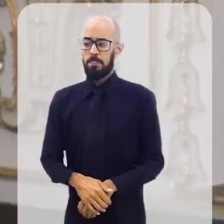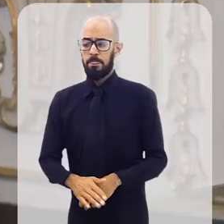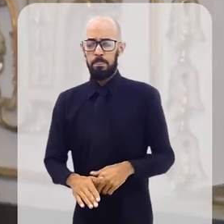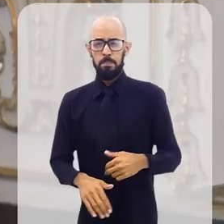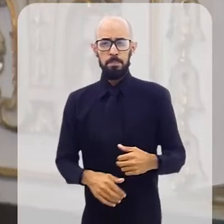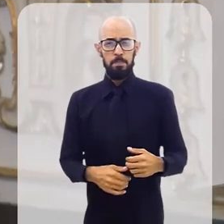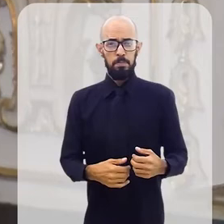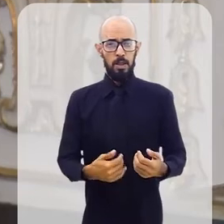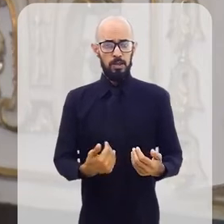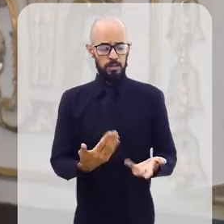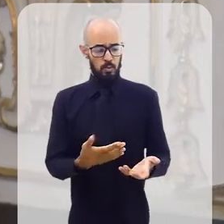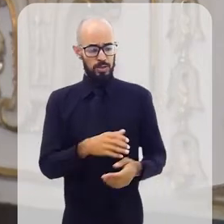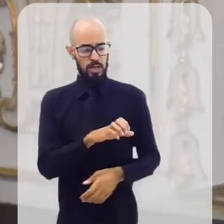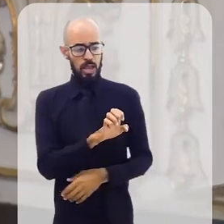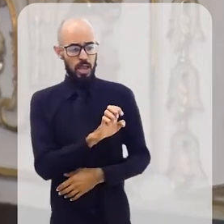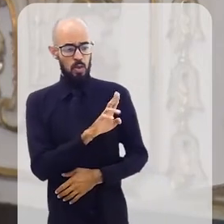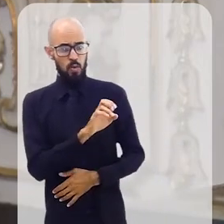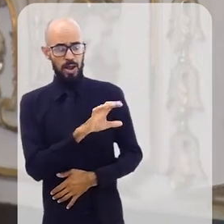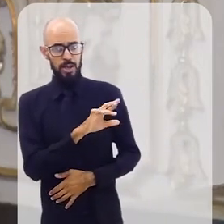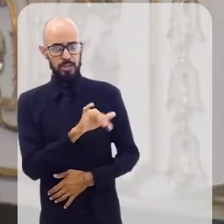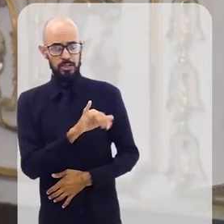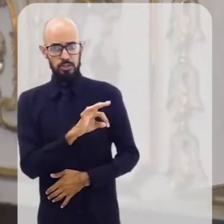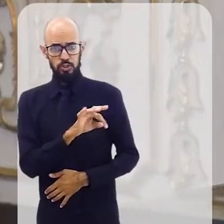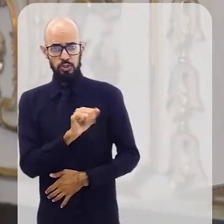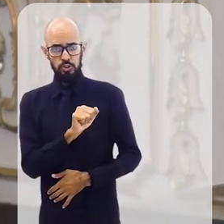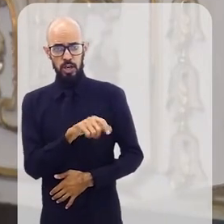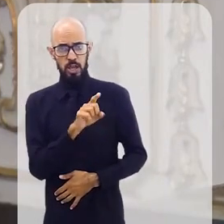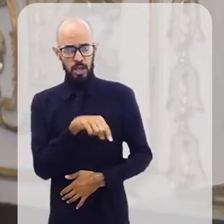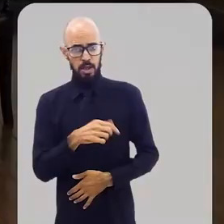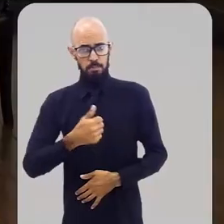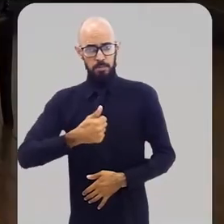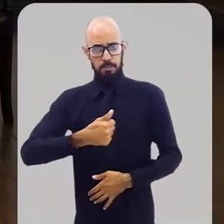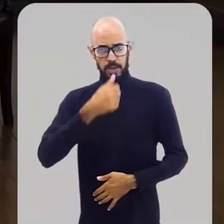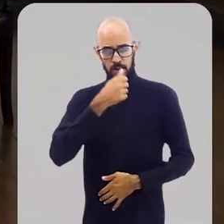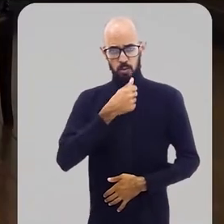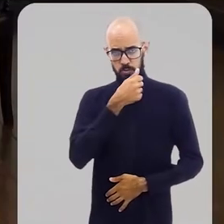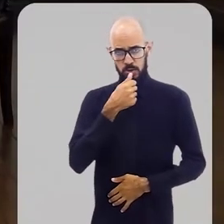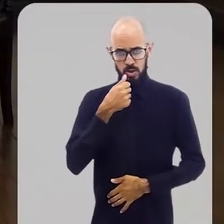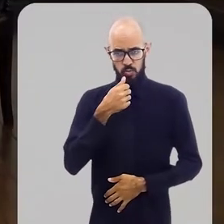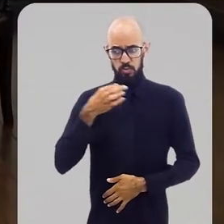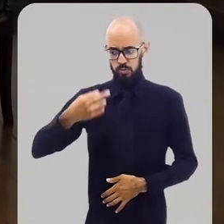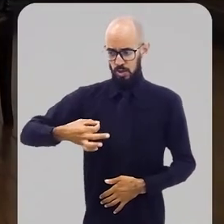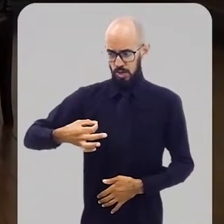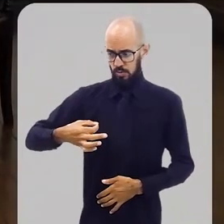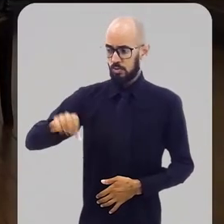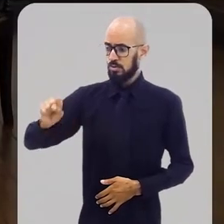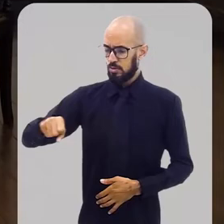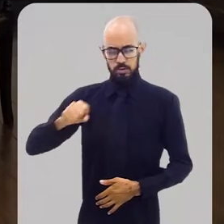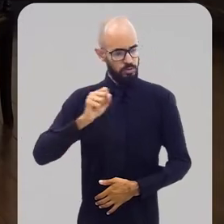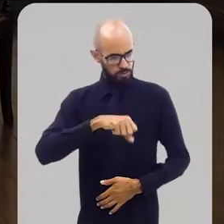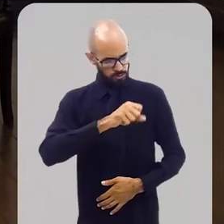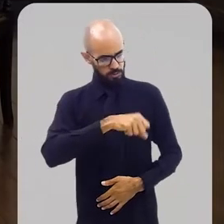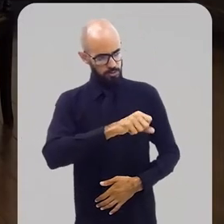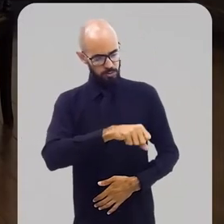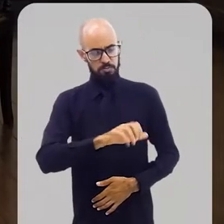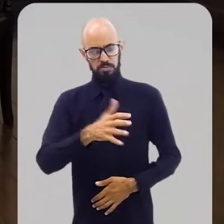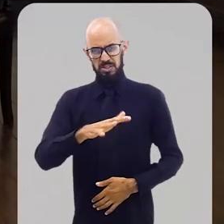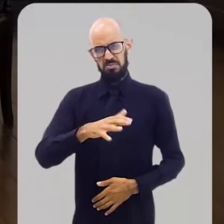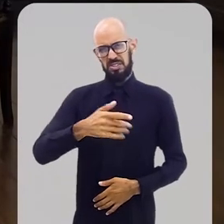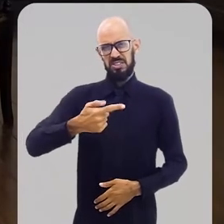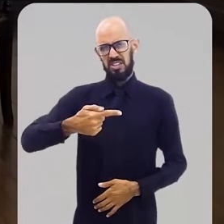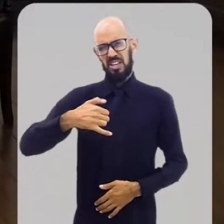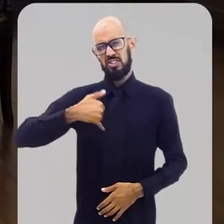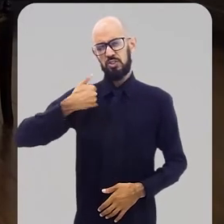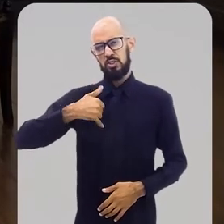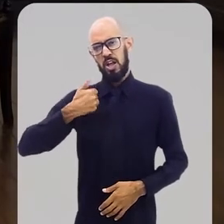seria essa primeira eucaristia ou que muitos conhecem como primeira comunhão sim perfeito Então seria mais ou menos na idade de 7